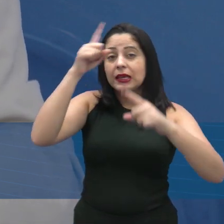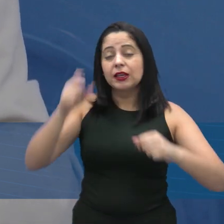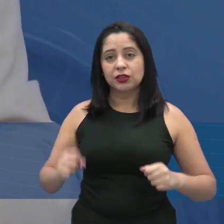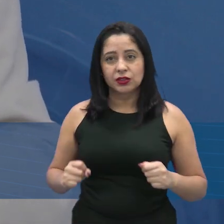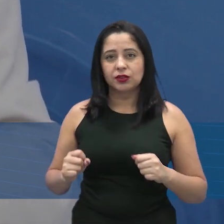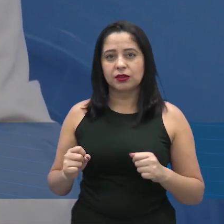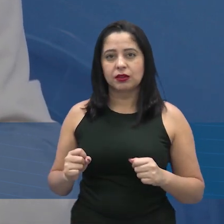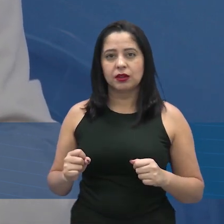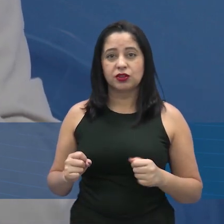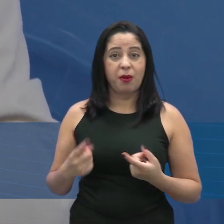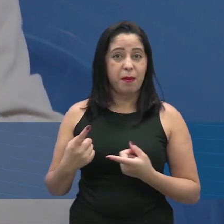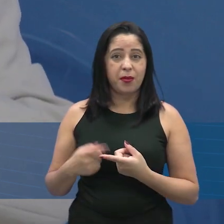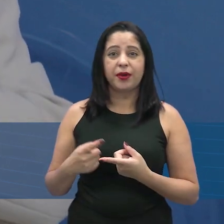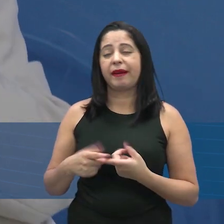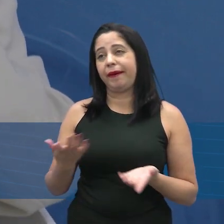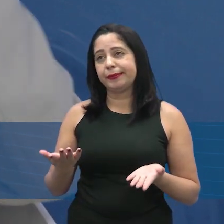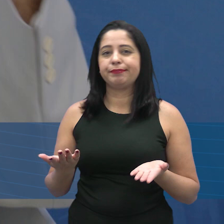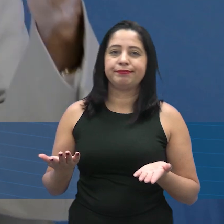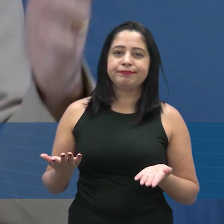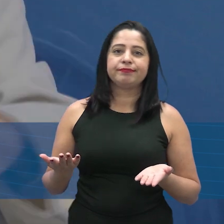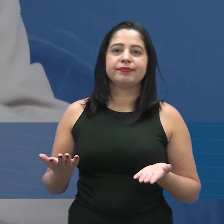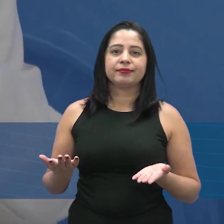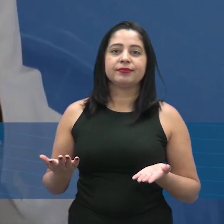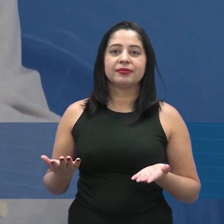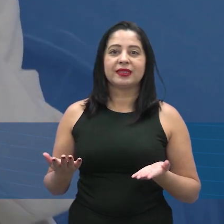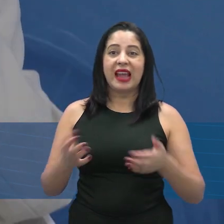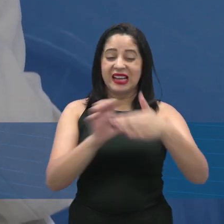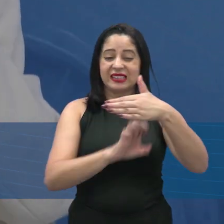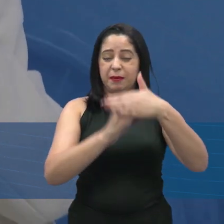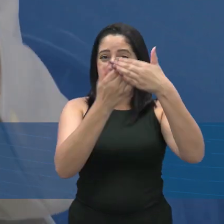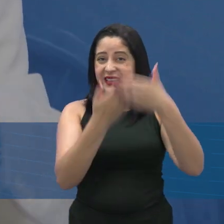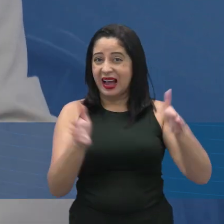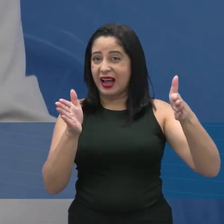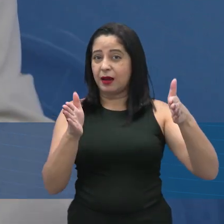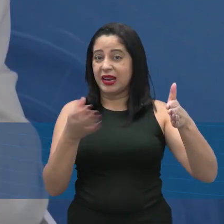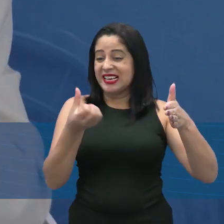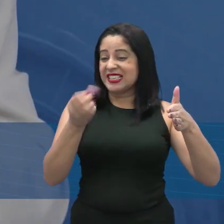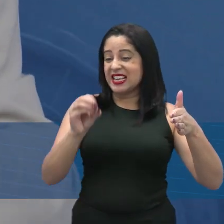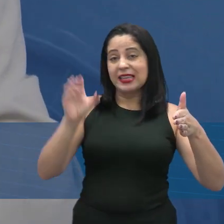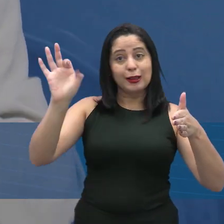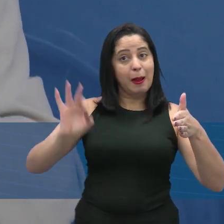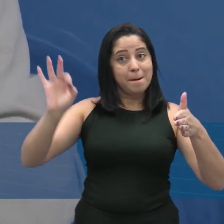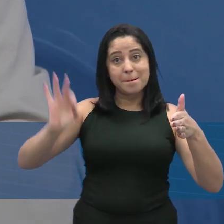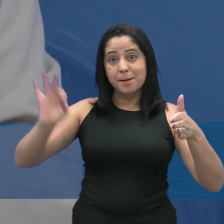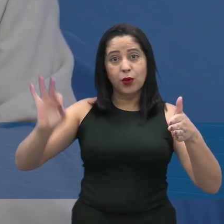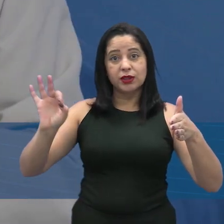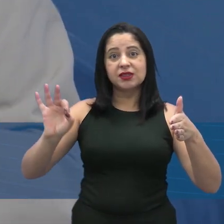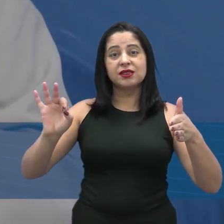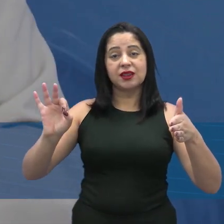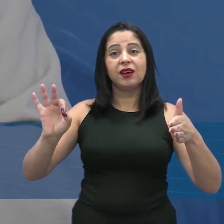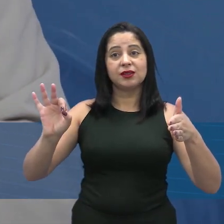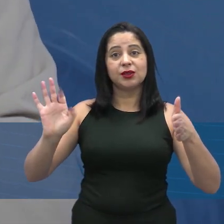sustentabilidade no negócio. Por que que assim, dos negócios que abrem, 60% a 70% são dados do